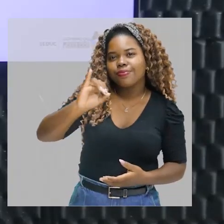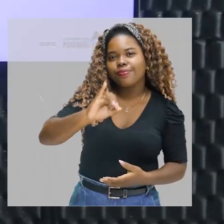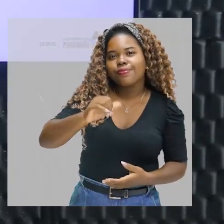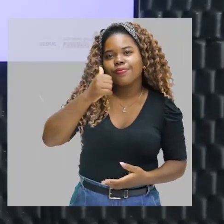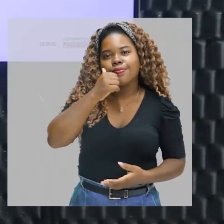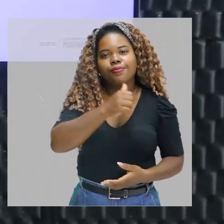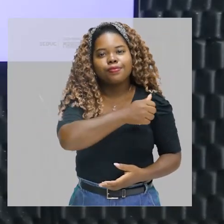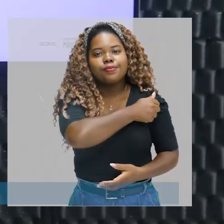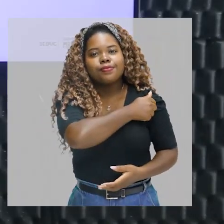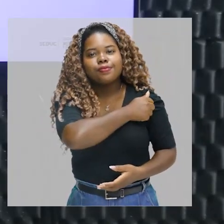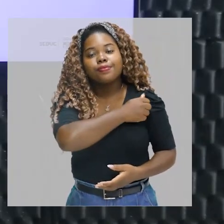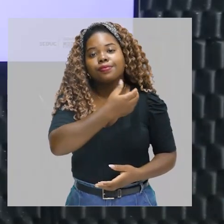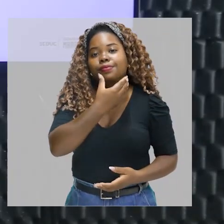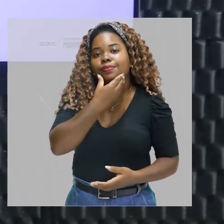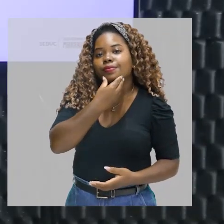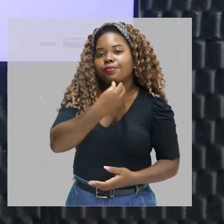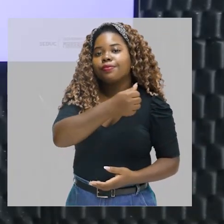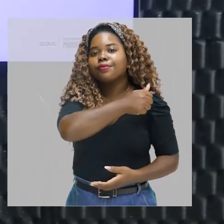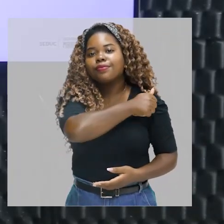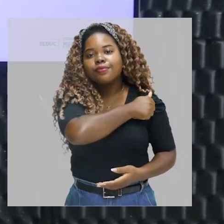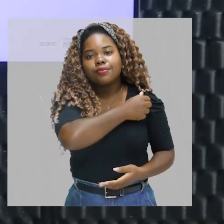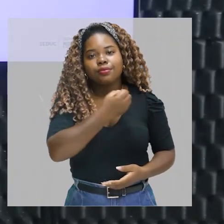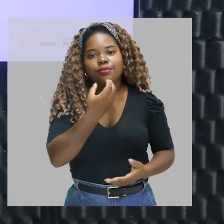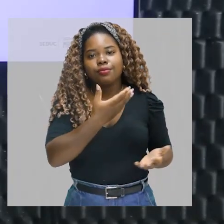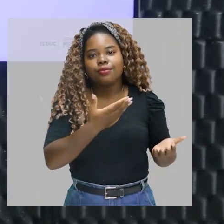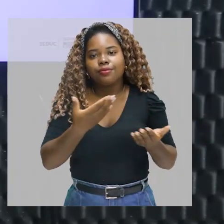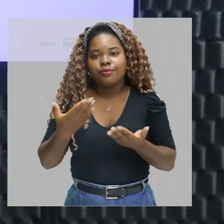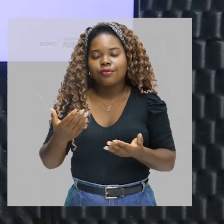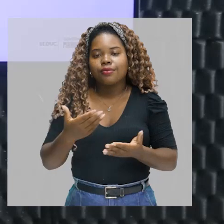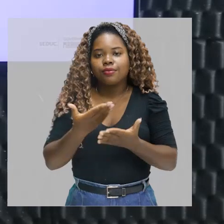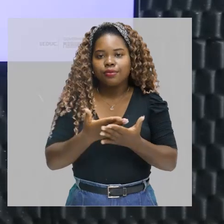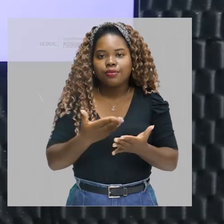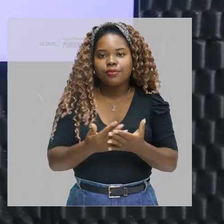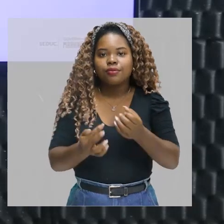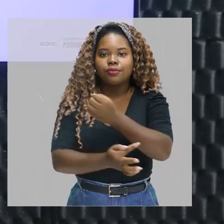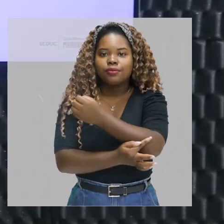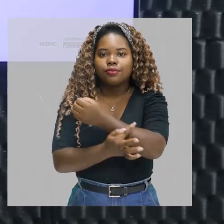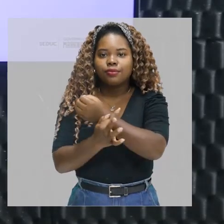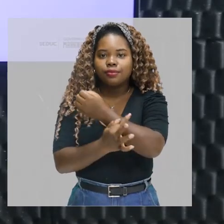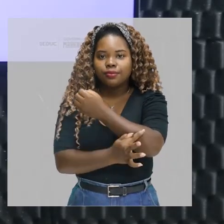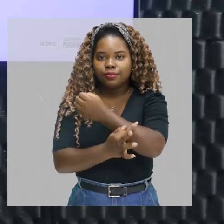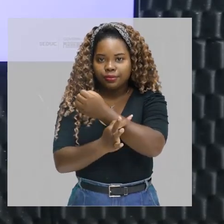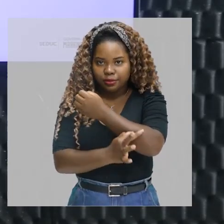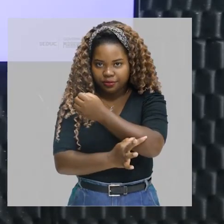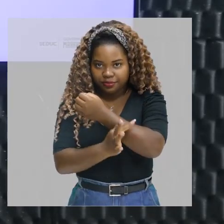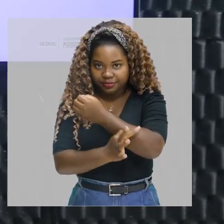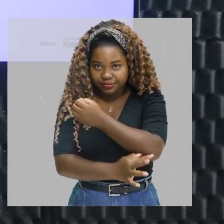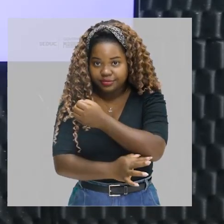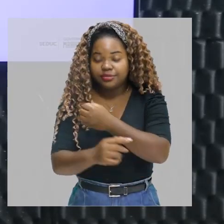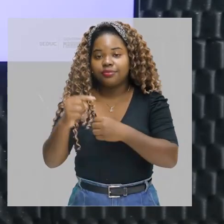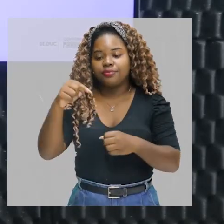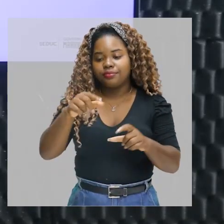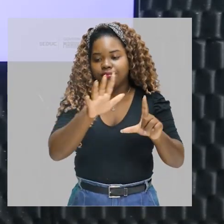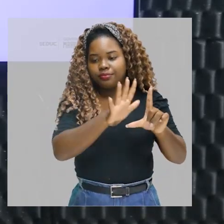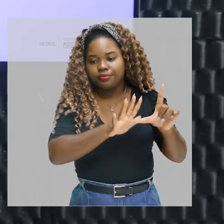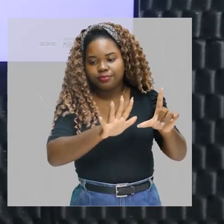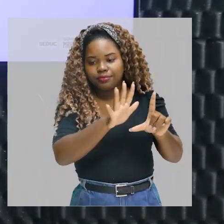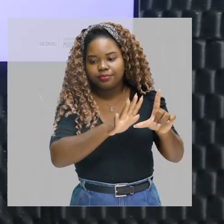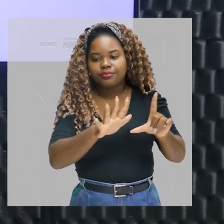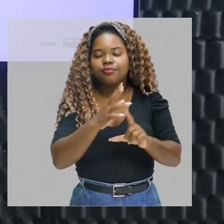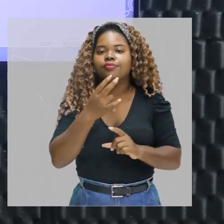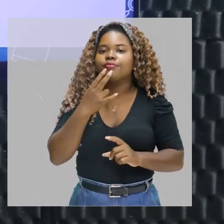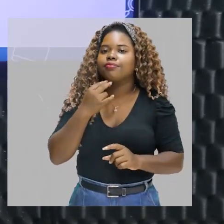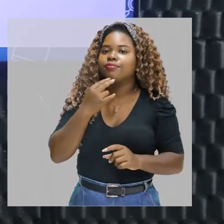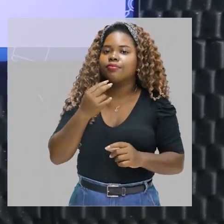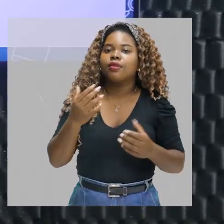Olá, aluna. Olá, aluno. Seja bem-vindo a mais uma aula de Física aqui pela TV Educação e também pela plataforma Gonçalves Dias. Bom, na